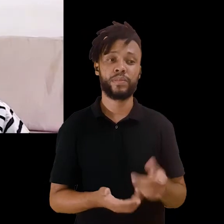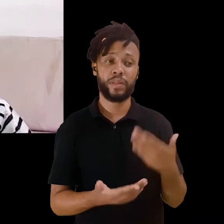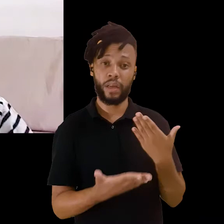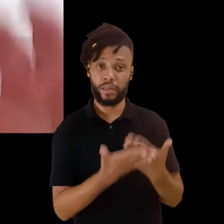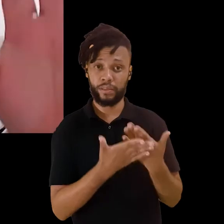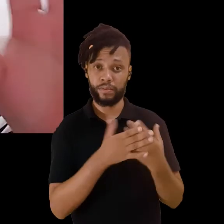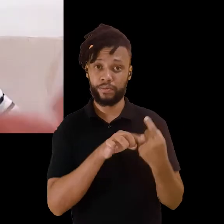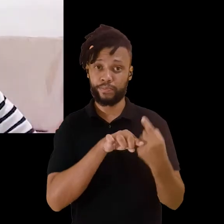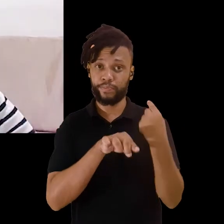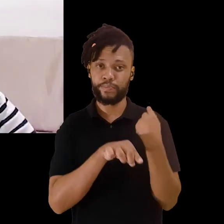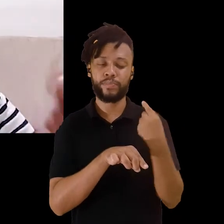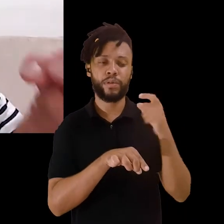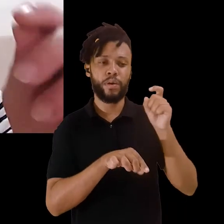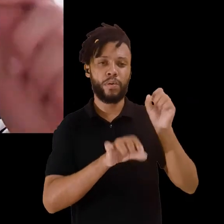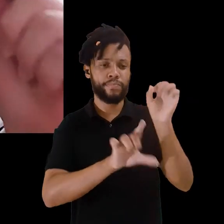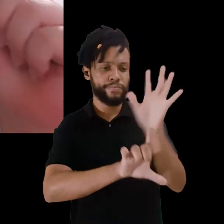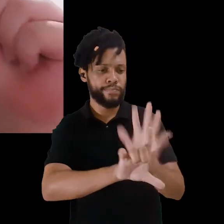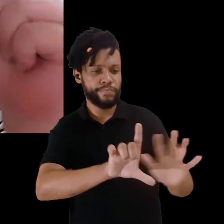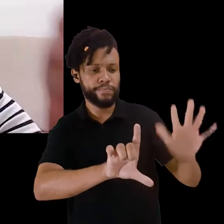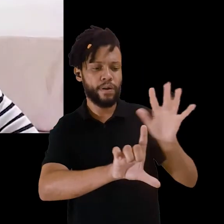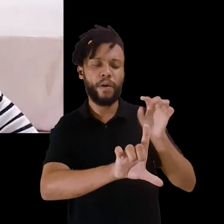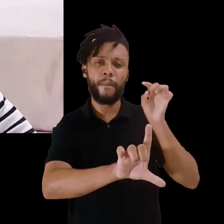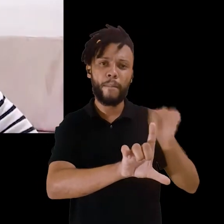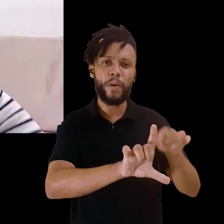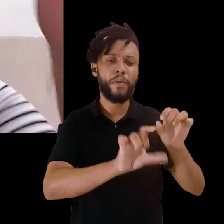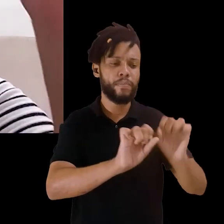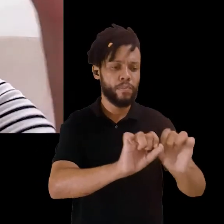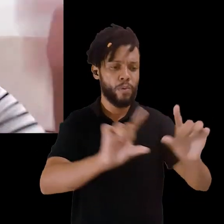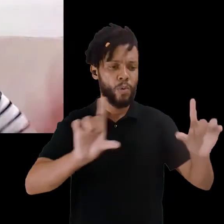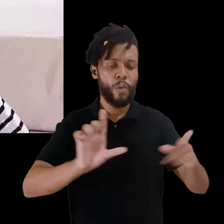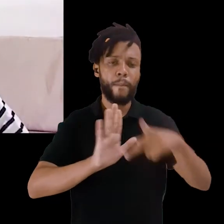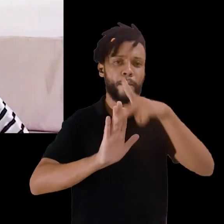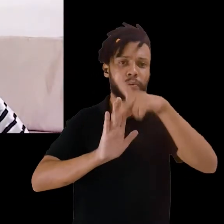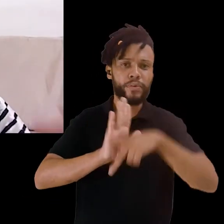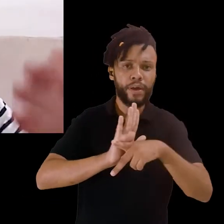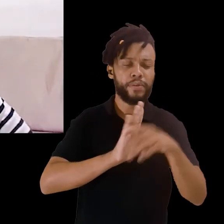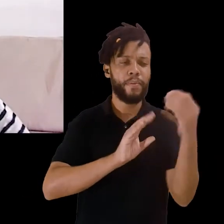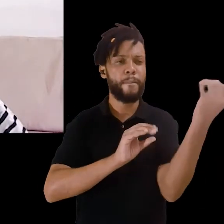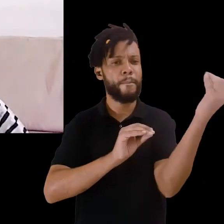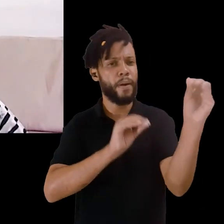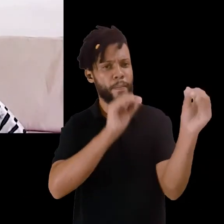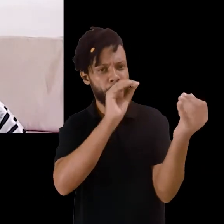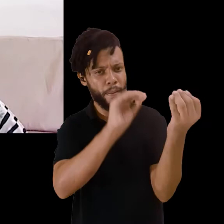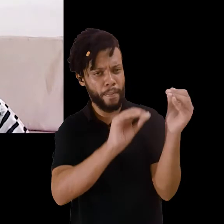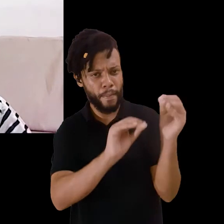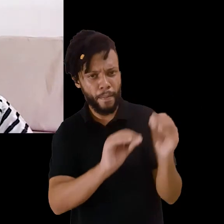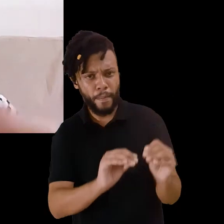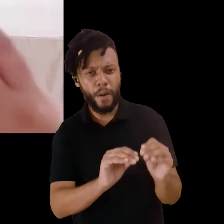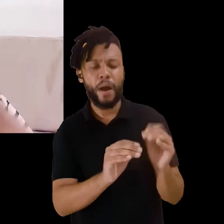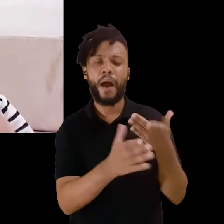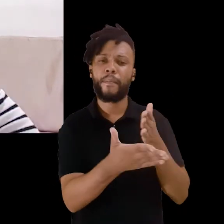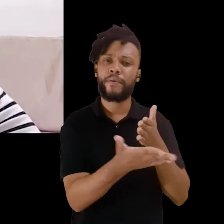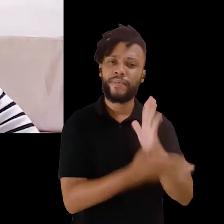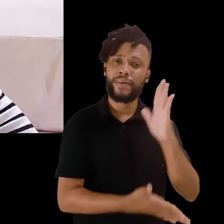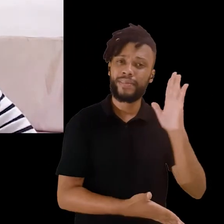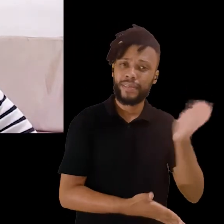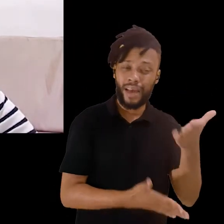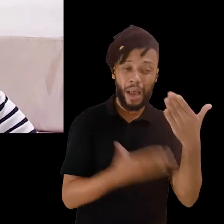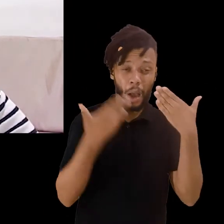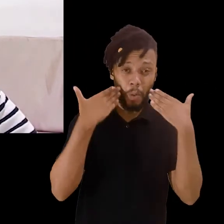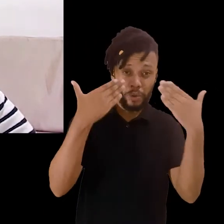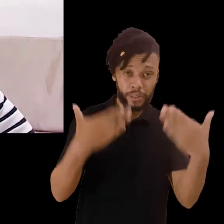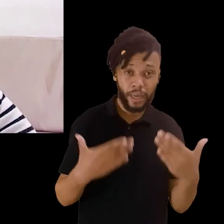passada, entrei dentro do site, mostrei um projeto já todo preenchido e aprovado. Eu vou fazer agora